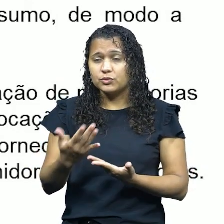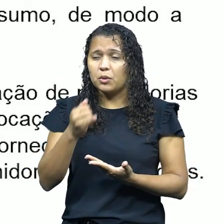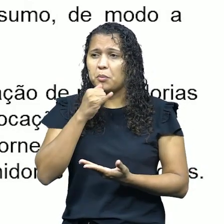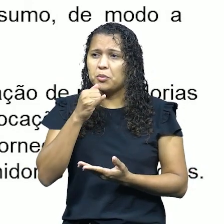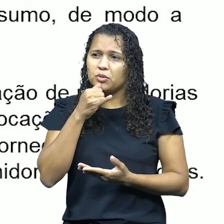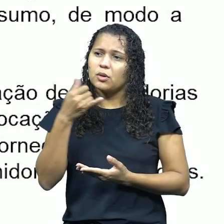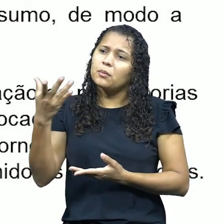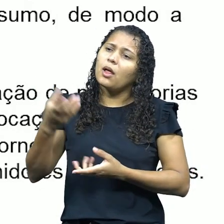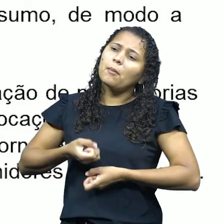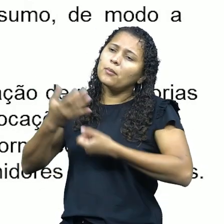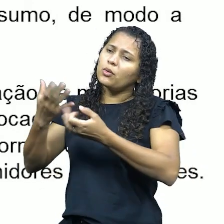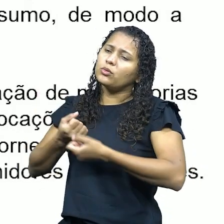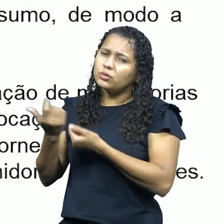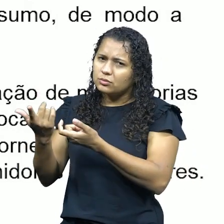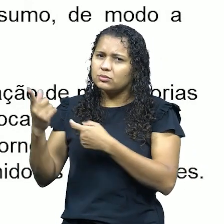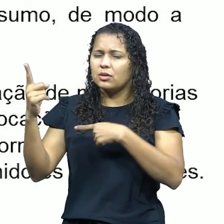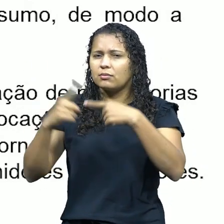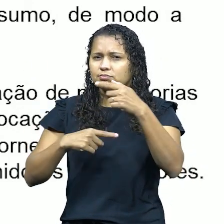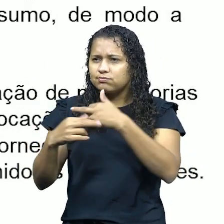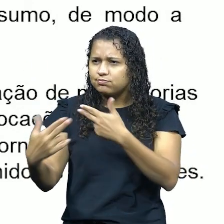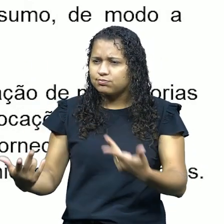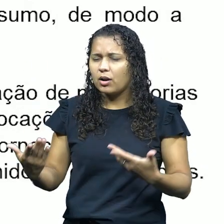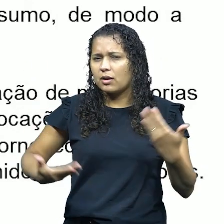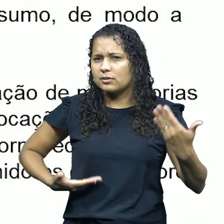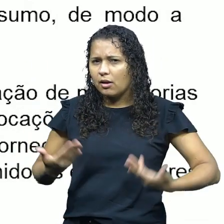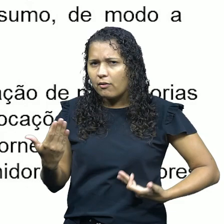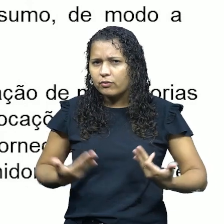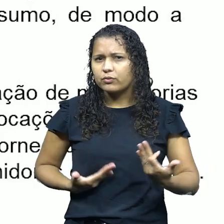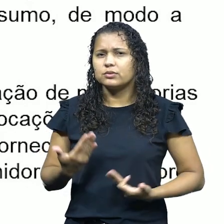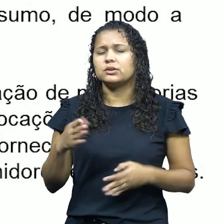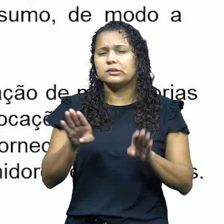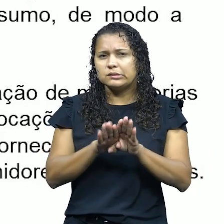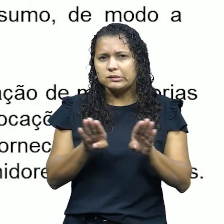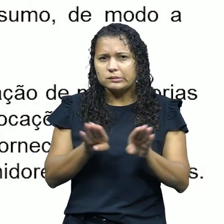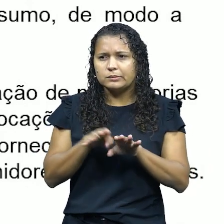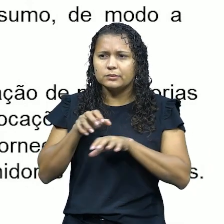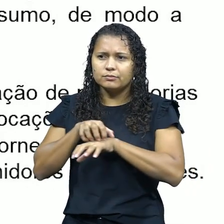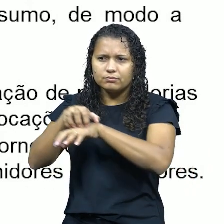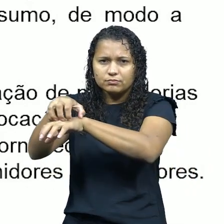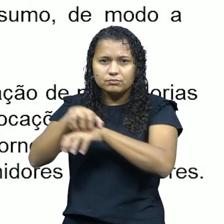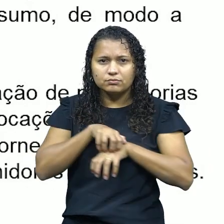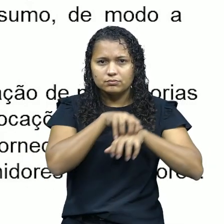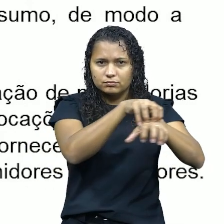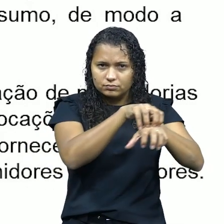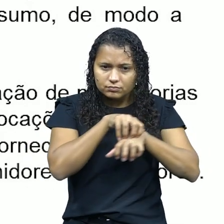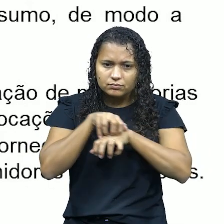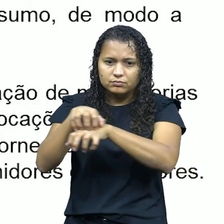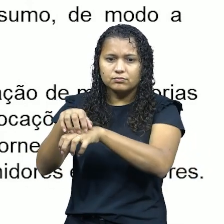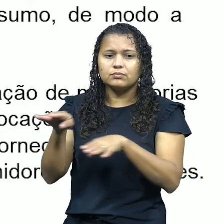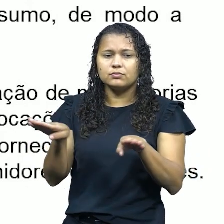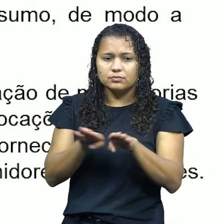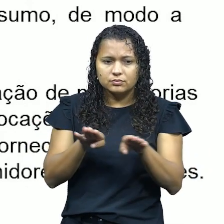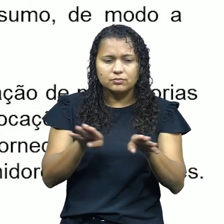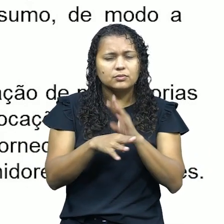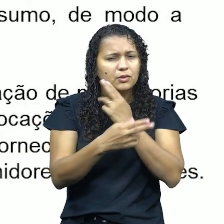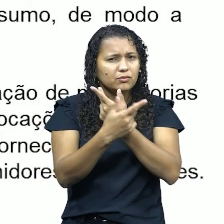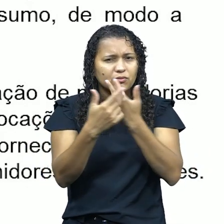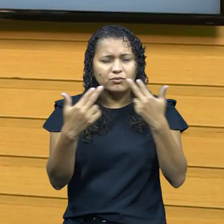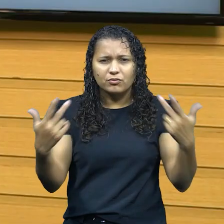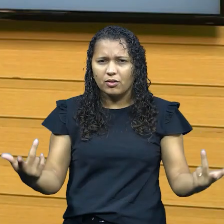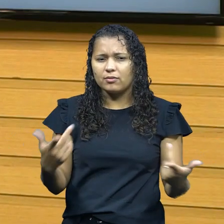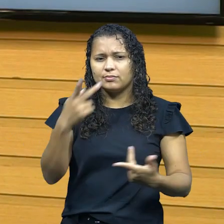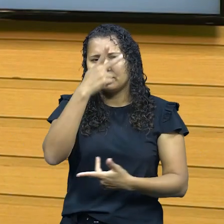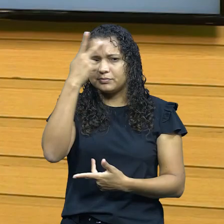fornecedores, fabricantes, prestadores de serviços, transportadores, aduanas, consumidores e